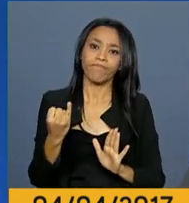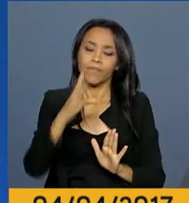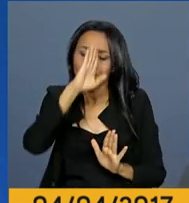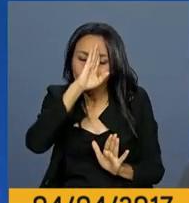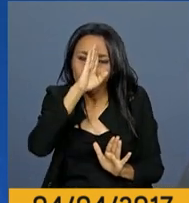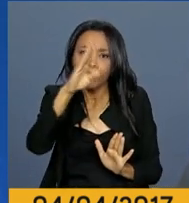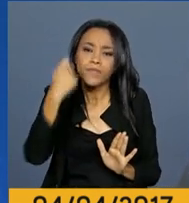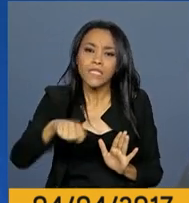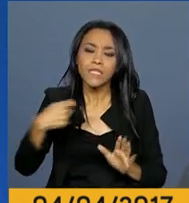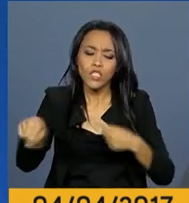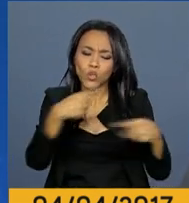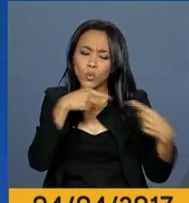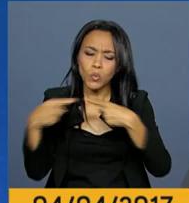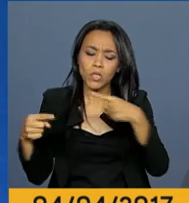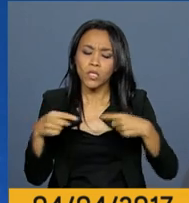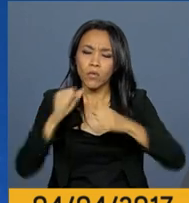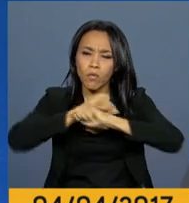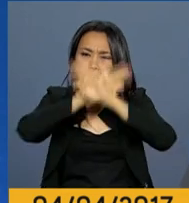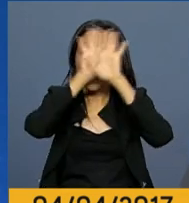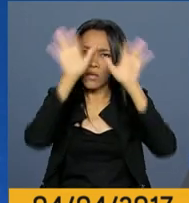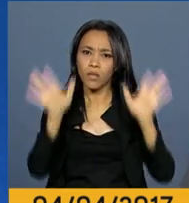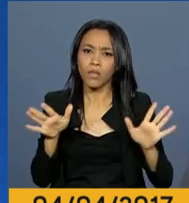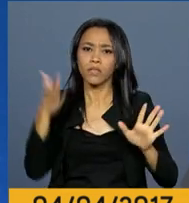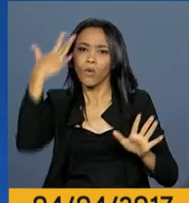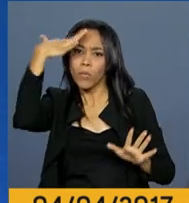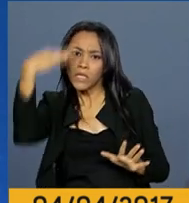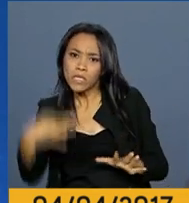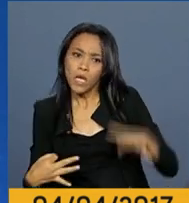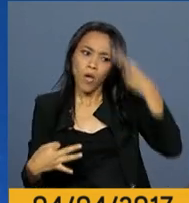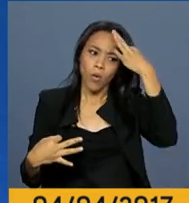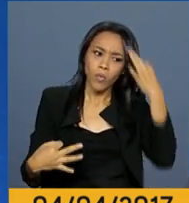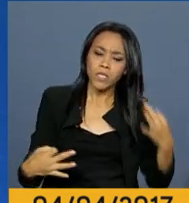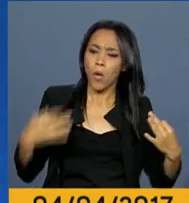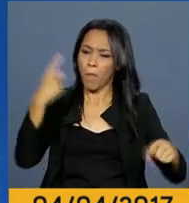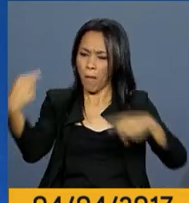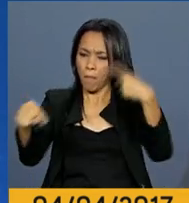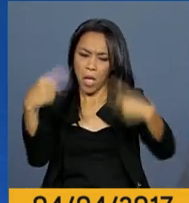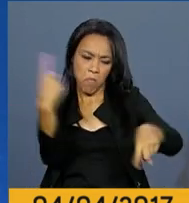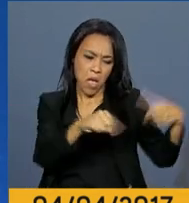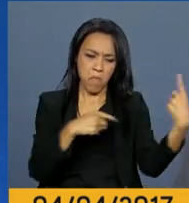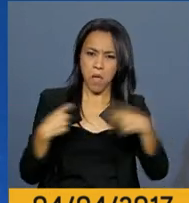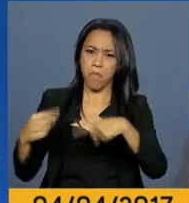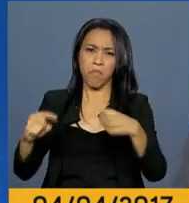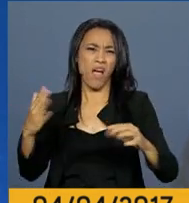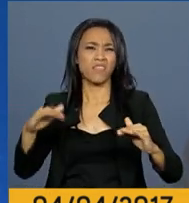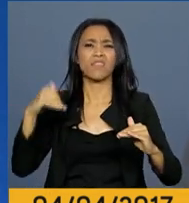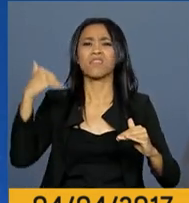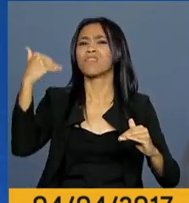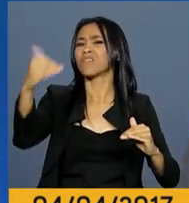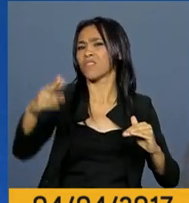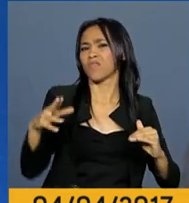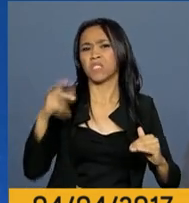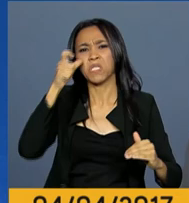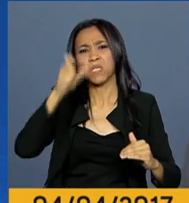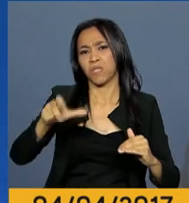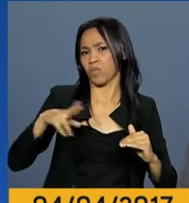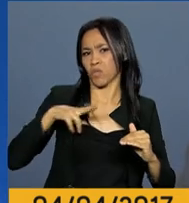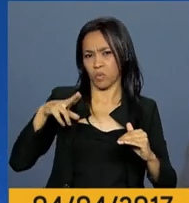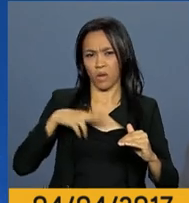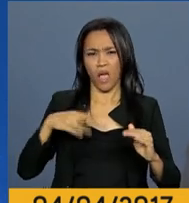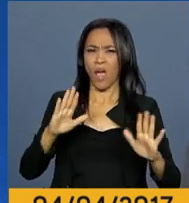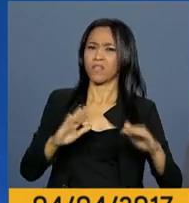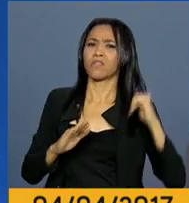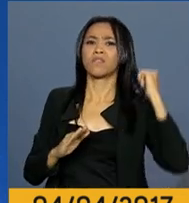deve ser discutida com muita lucidez, deve ser debatida acima de interesses pessoais ou de grupos, deve